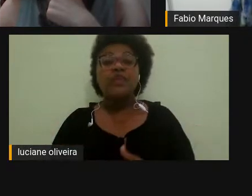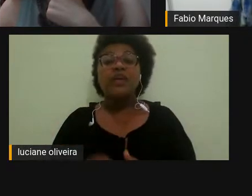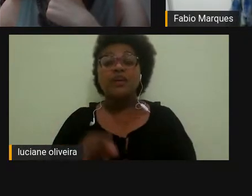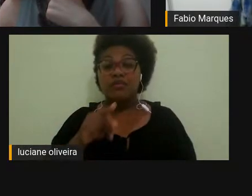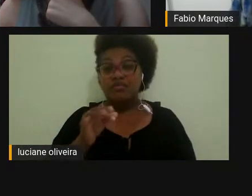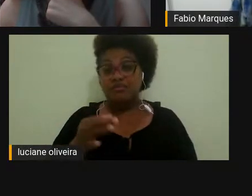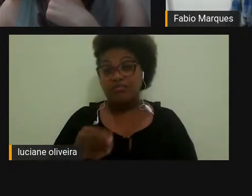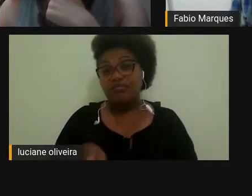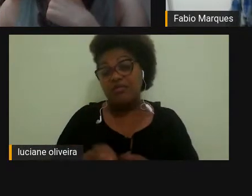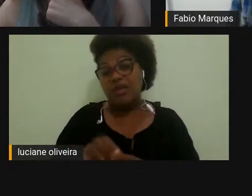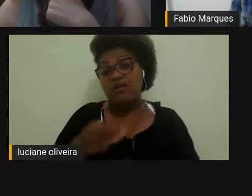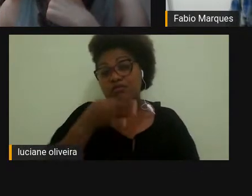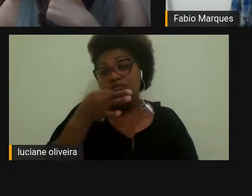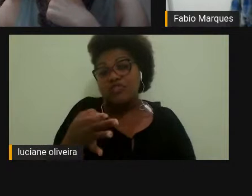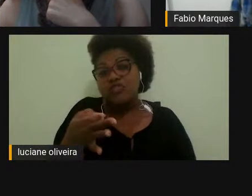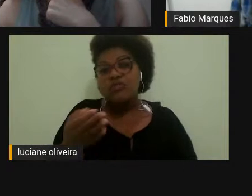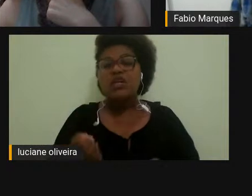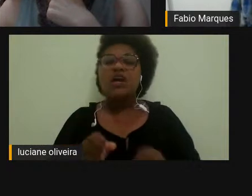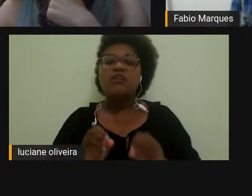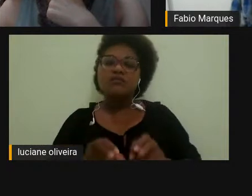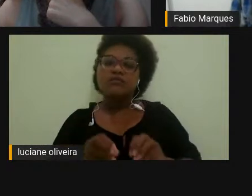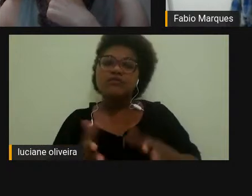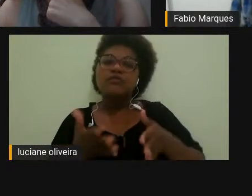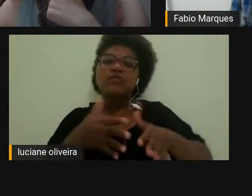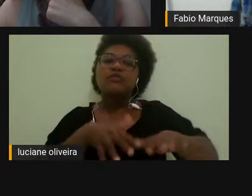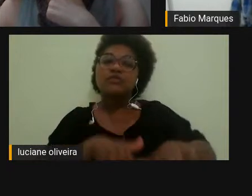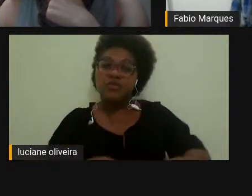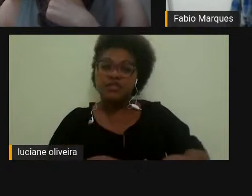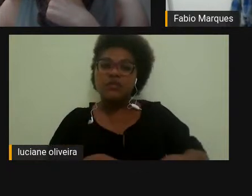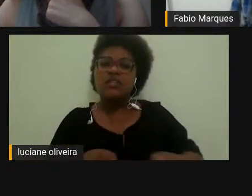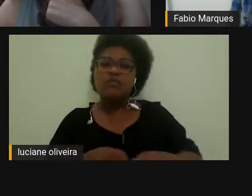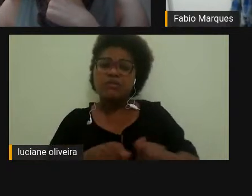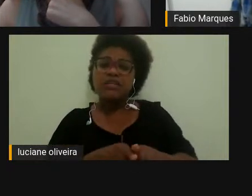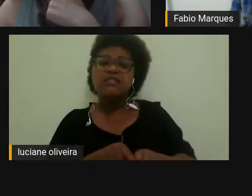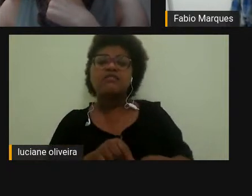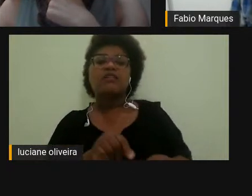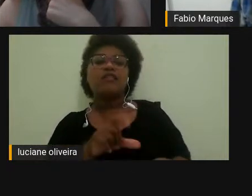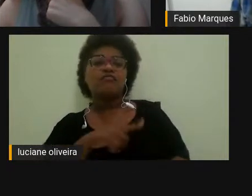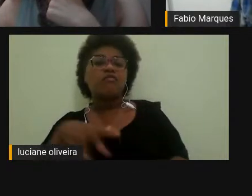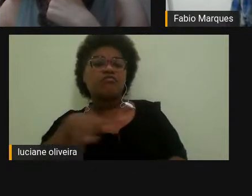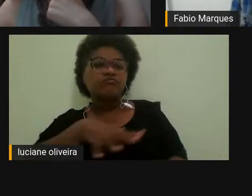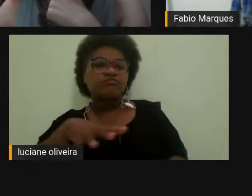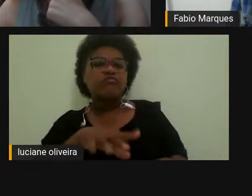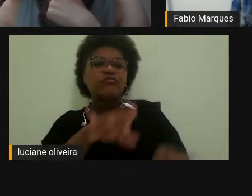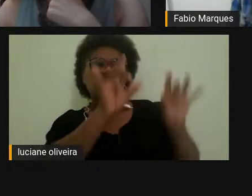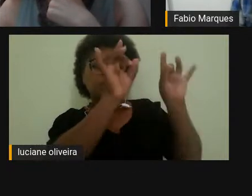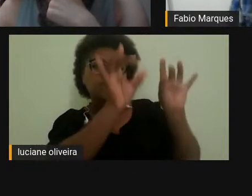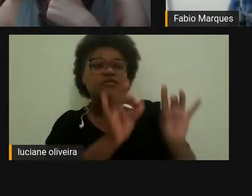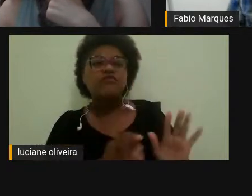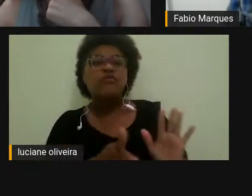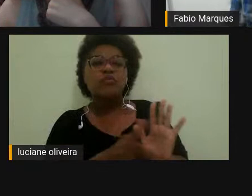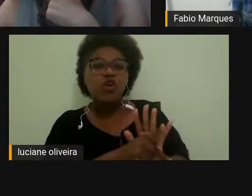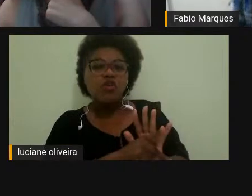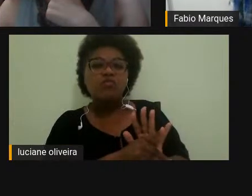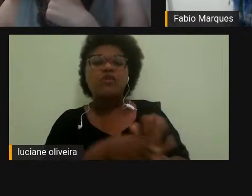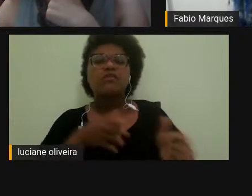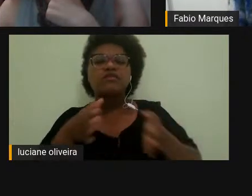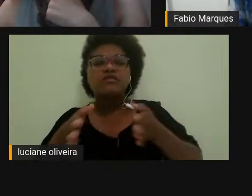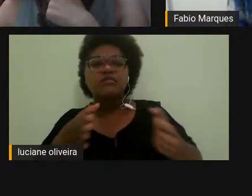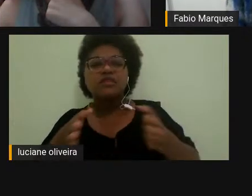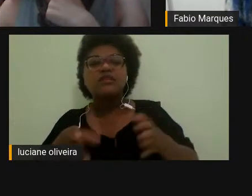uma área específica dentro da pesquisa acessibilidade que é é tecnologia para esporte pessoas com deficiência